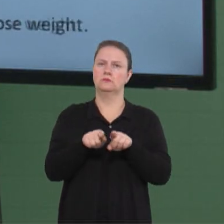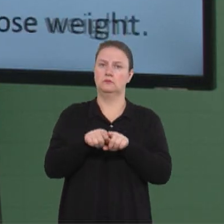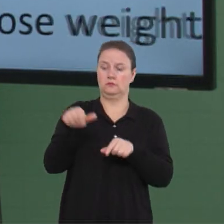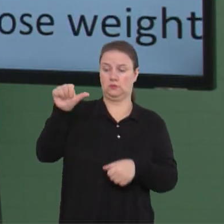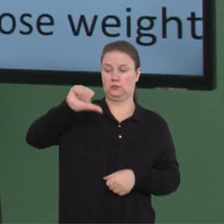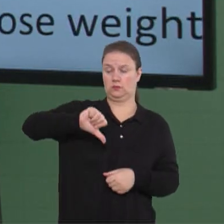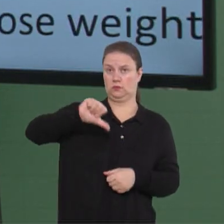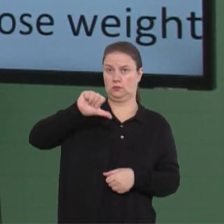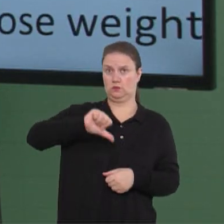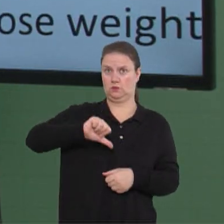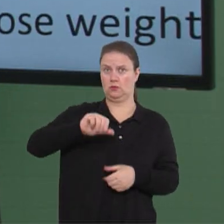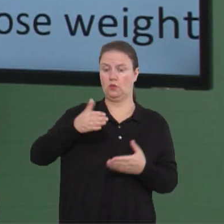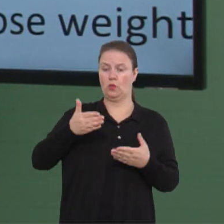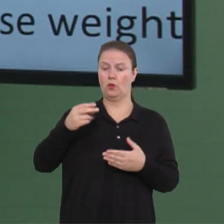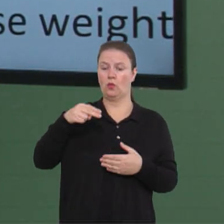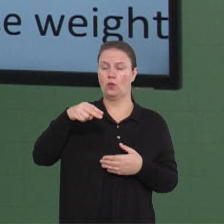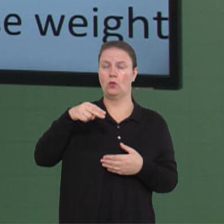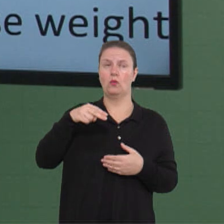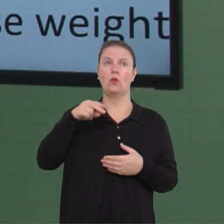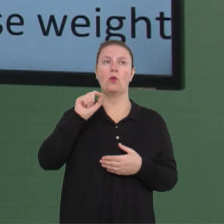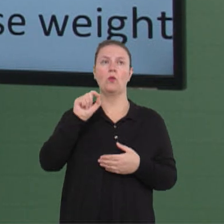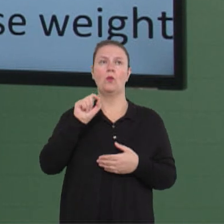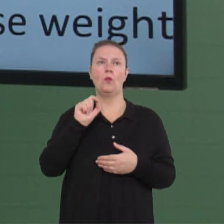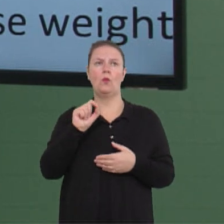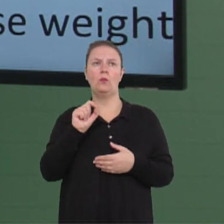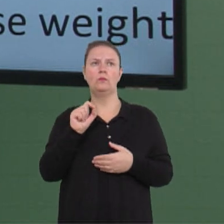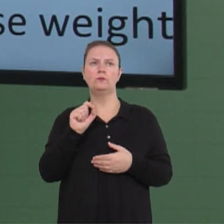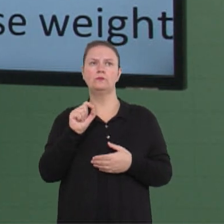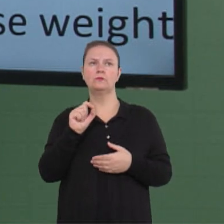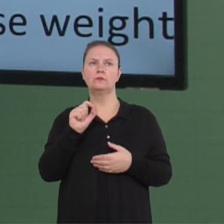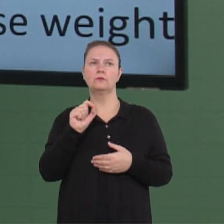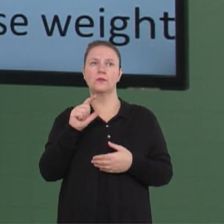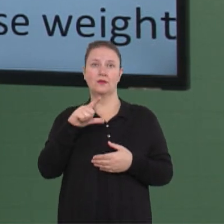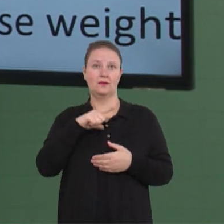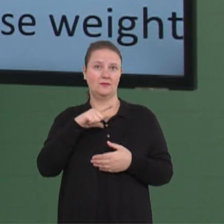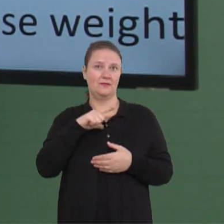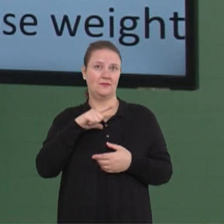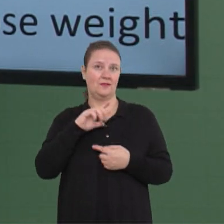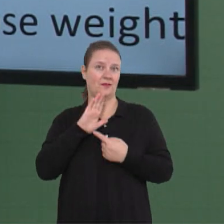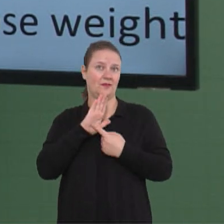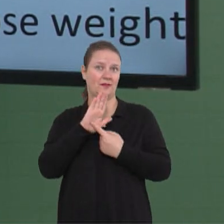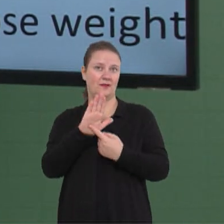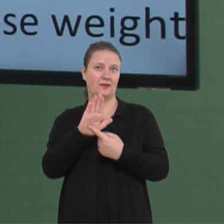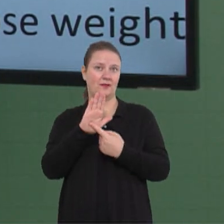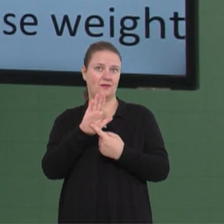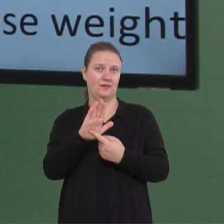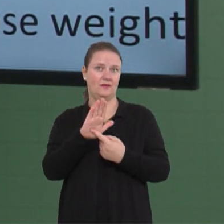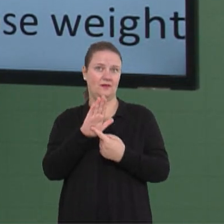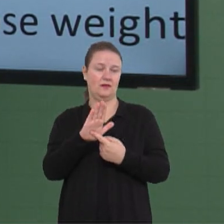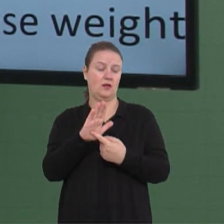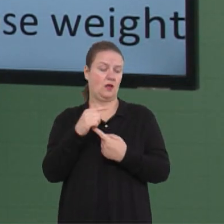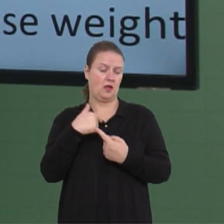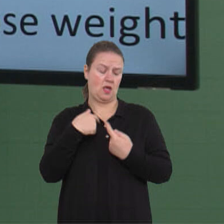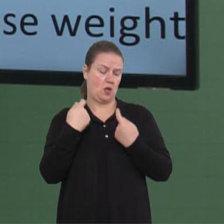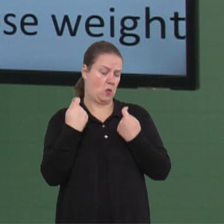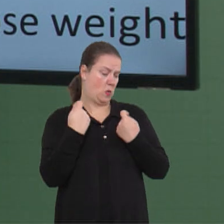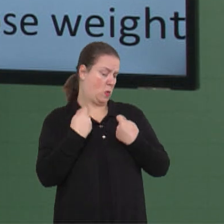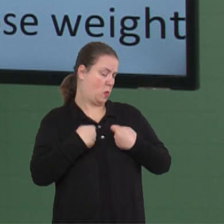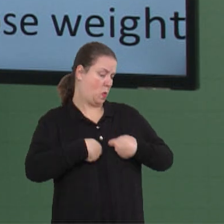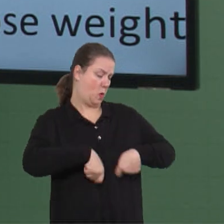negativa no caso aqui ó as children's luz whats eu não deveria perder peso